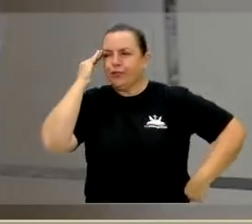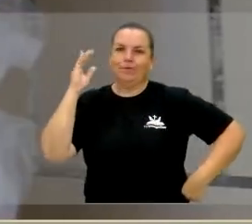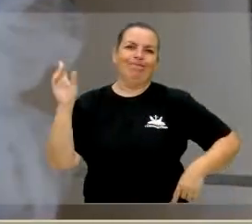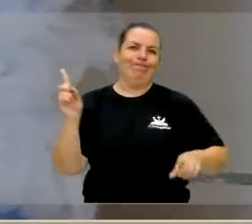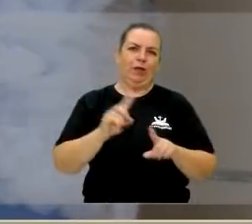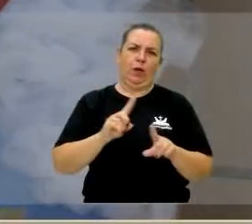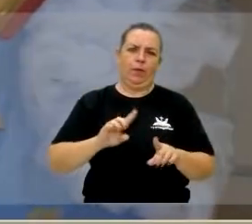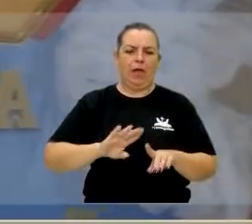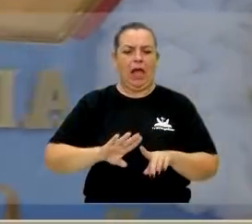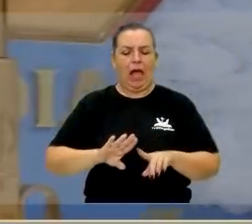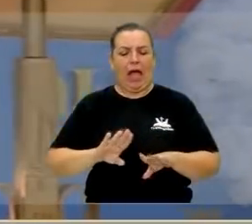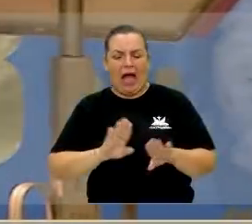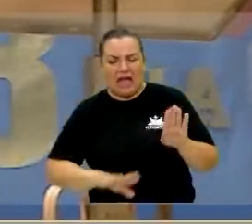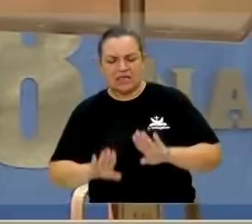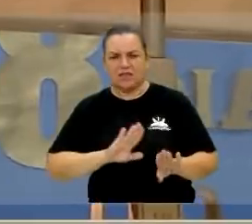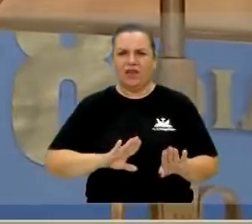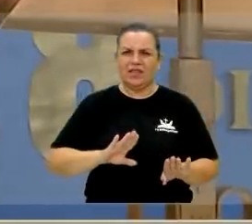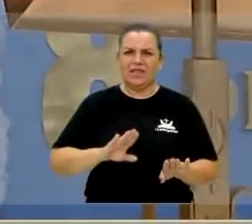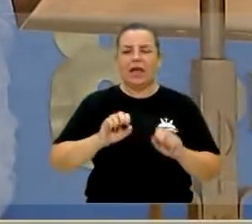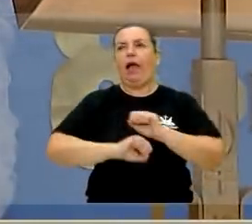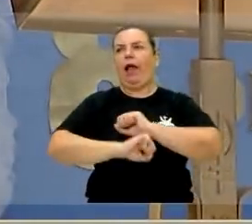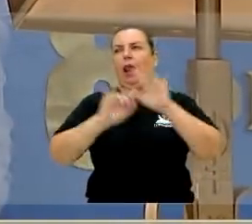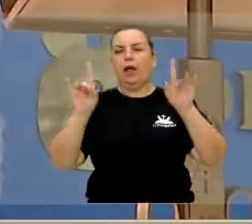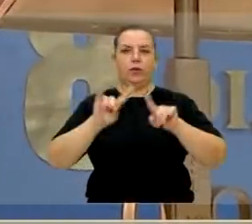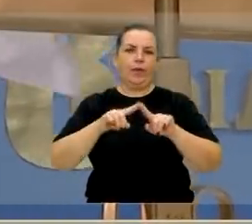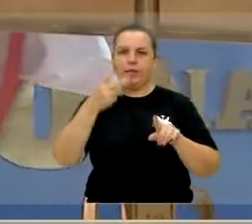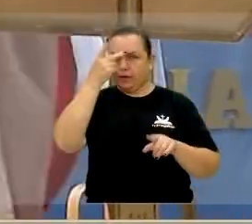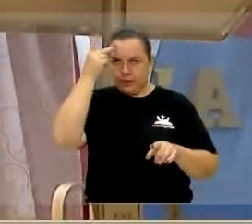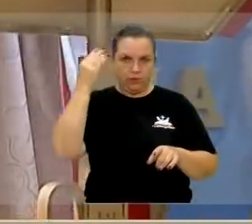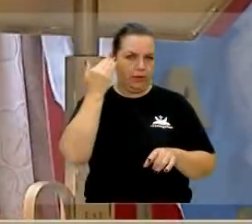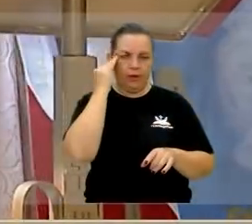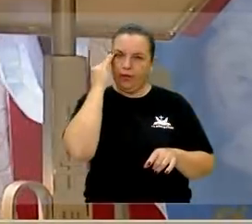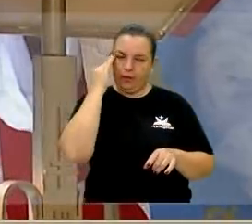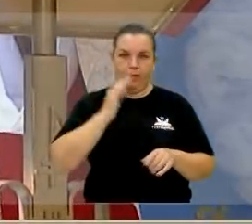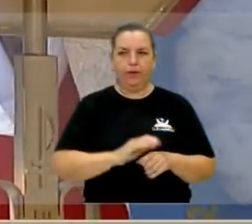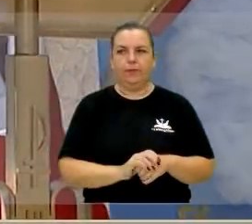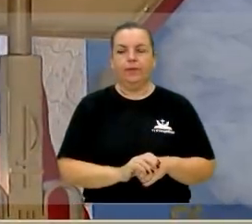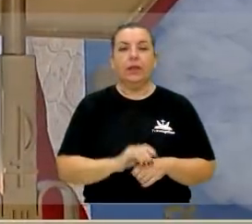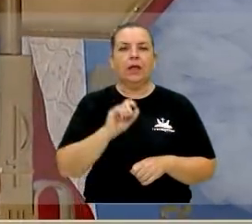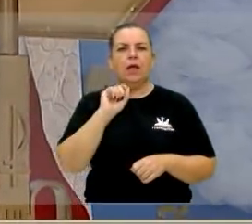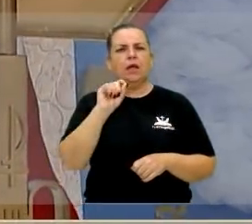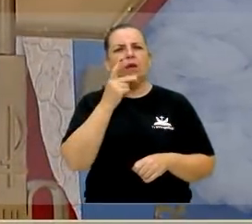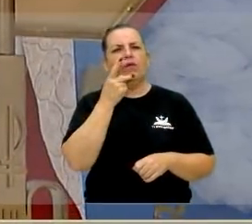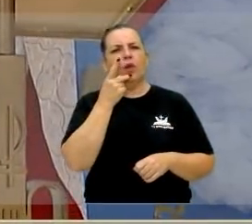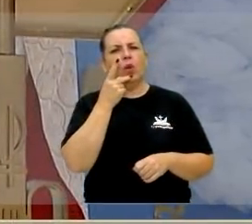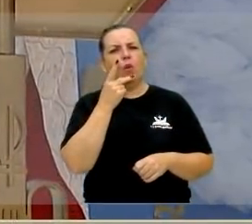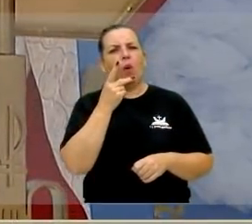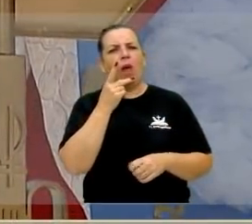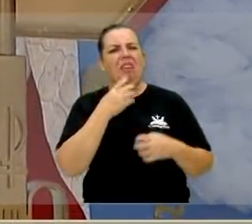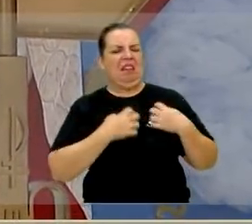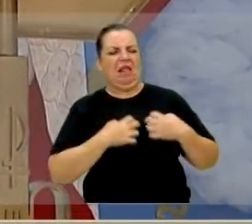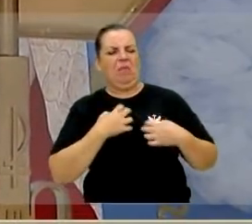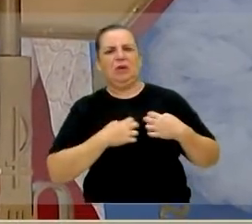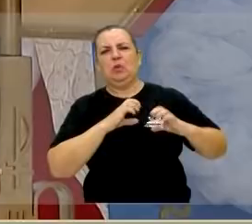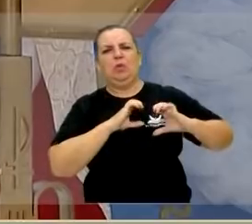Não perturbe o teu coração. E quem disse isso? Nosso Senhor Jesus Cristo.